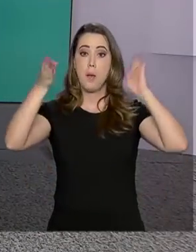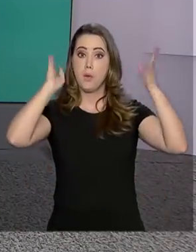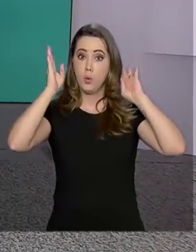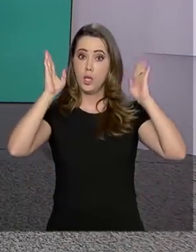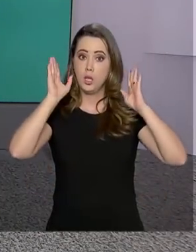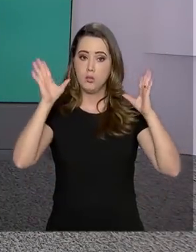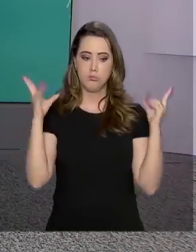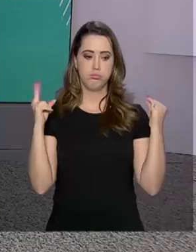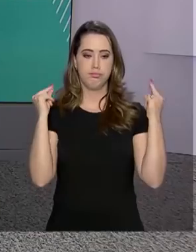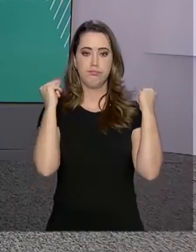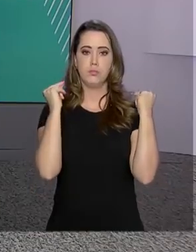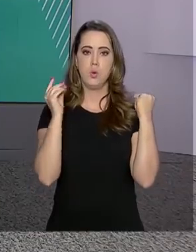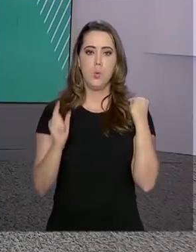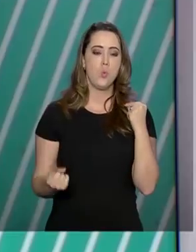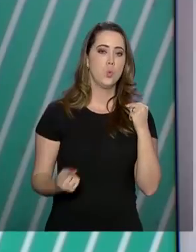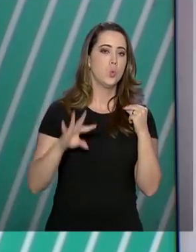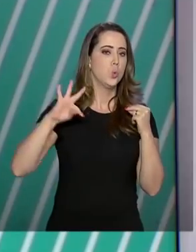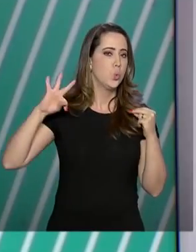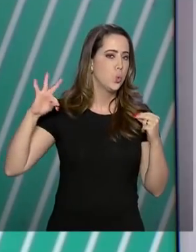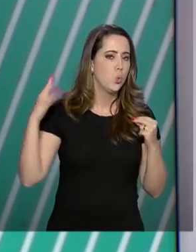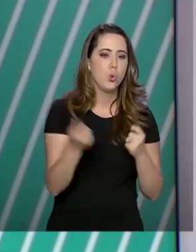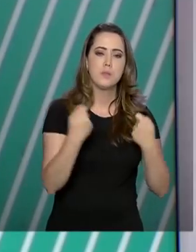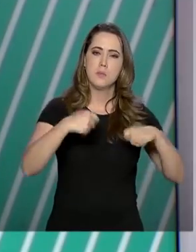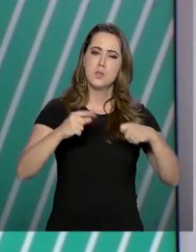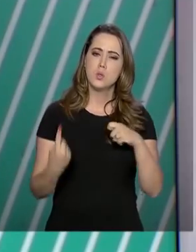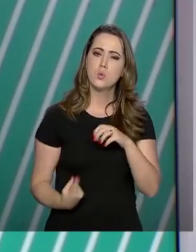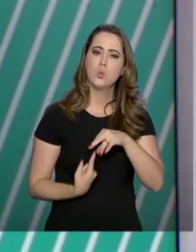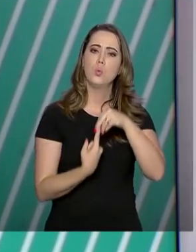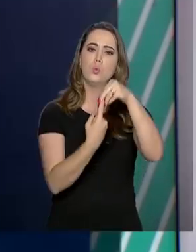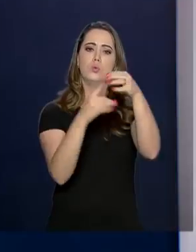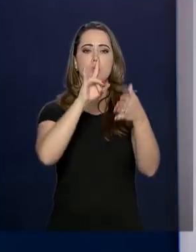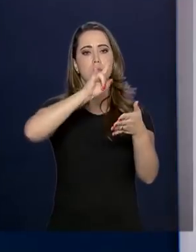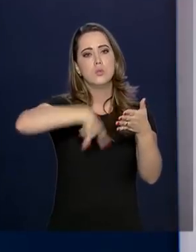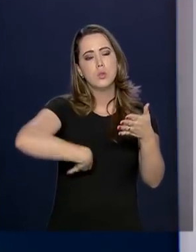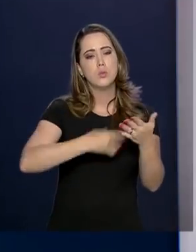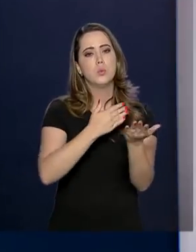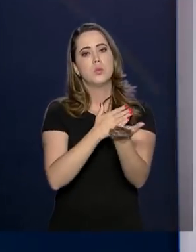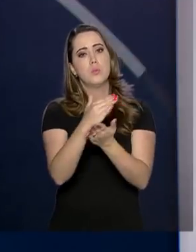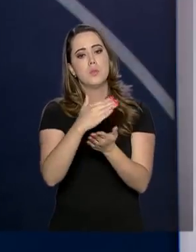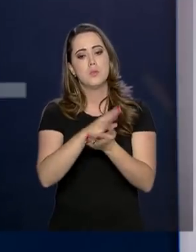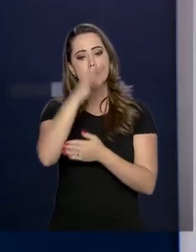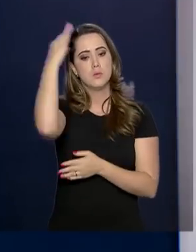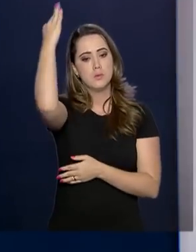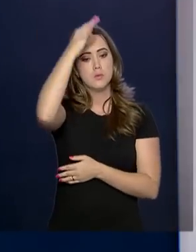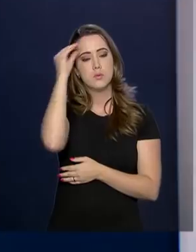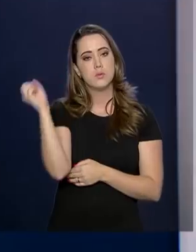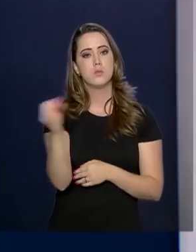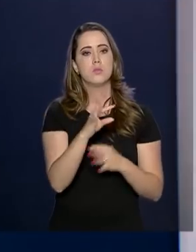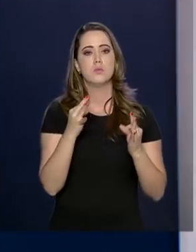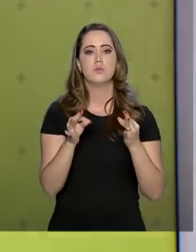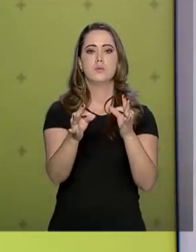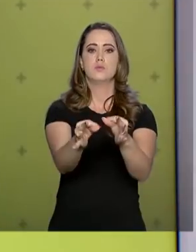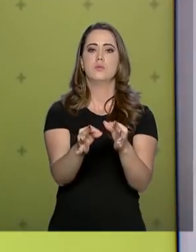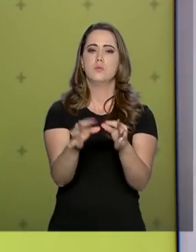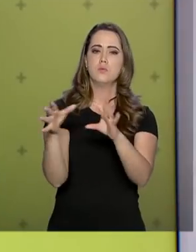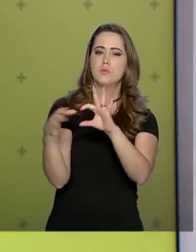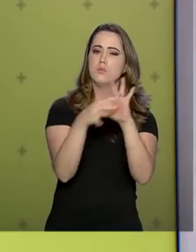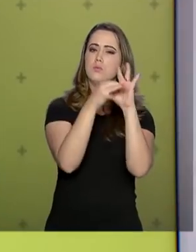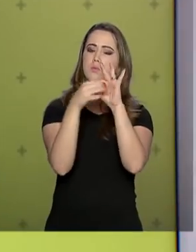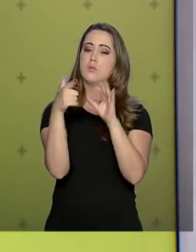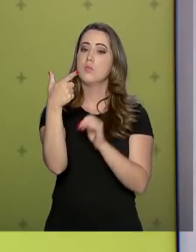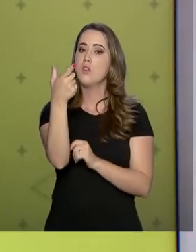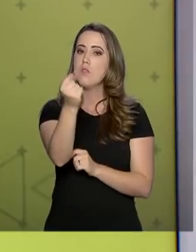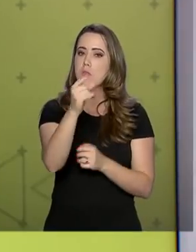tudo num único documento. O projeto piloto foi lançado no Espírito Santo e a nova tecnologia vai unir